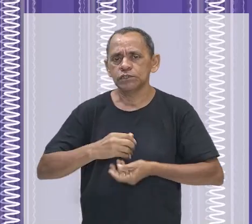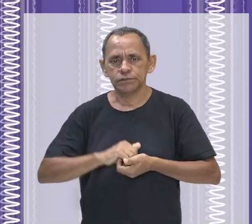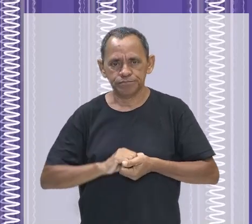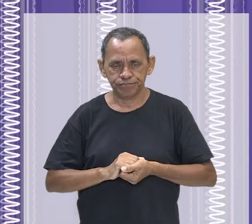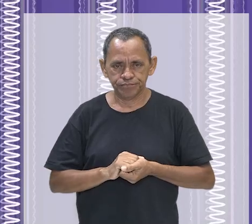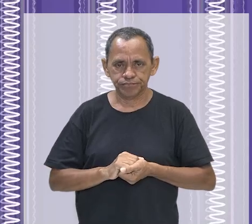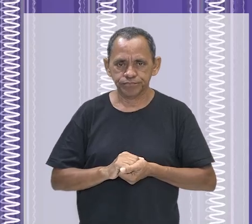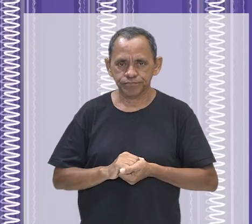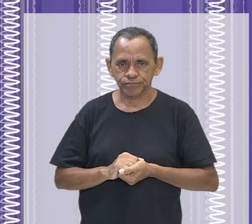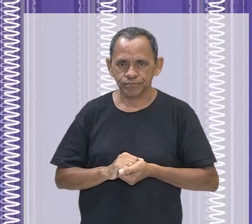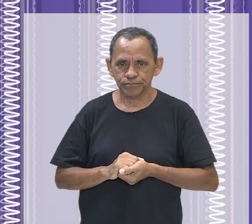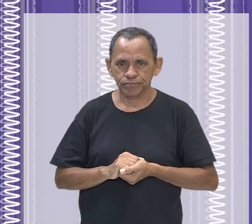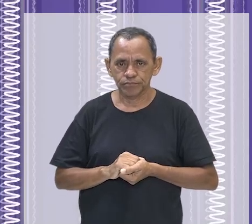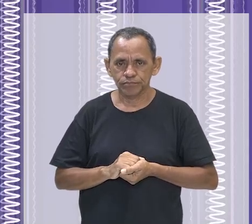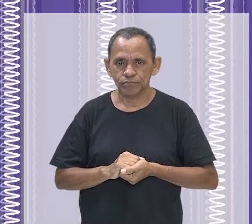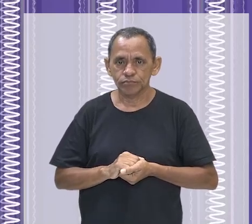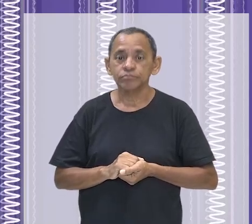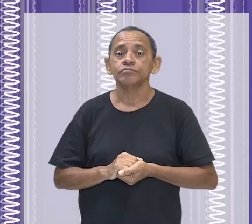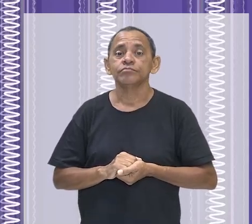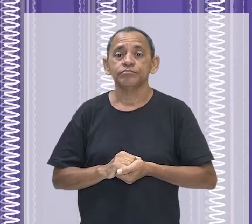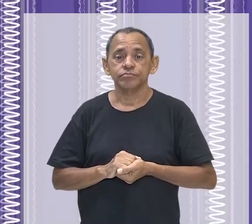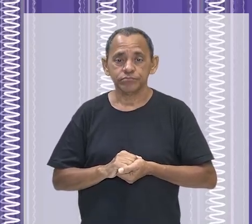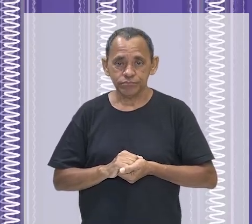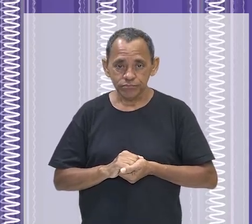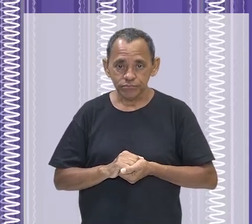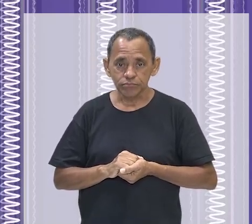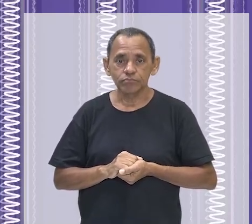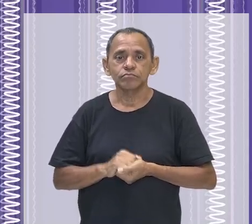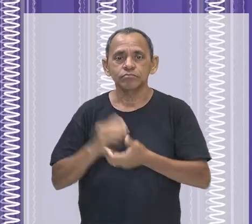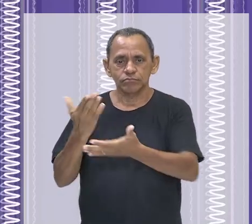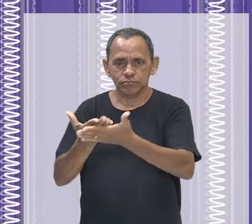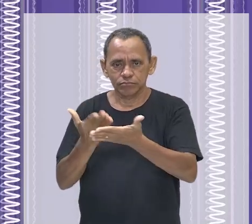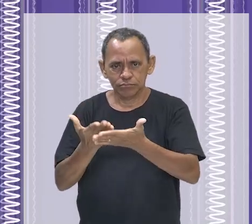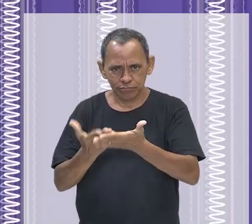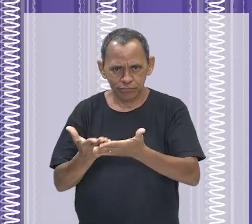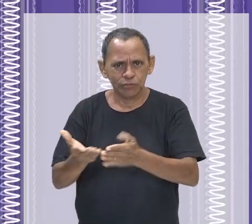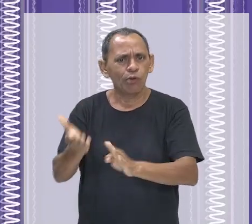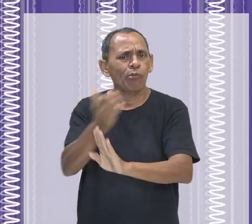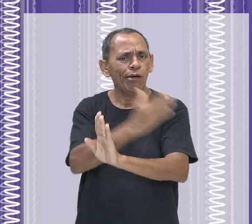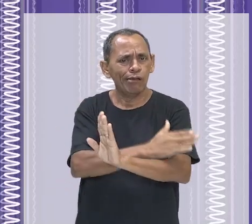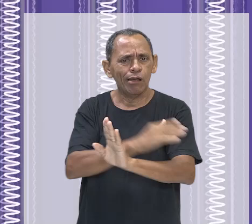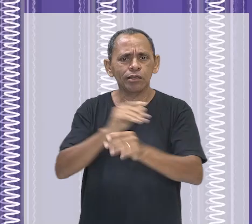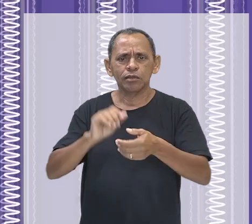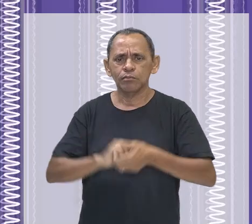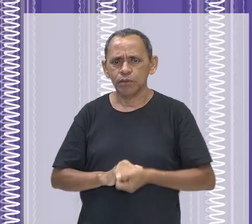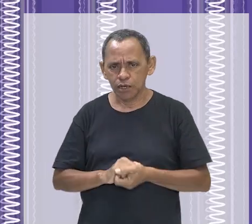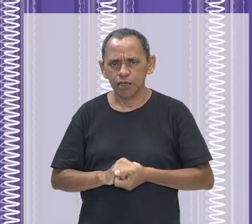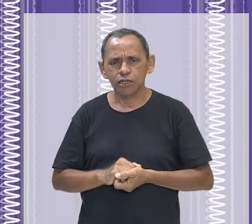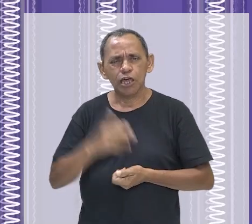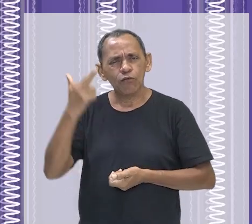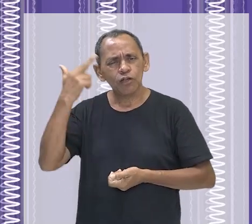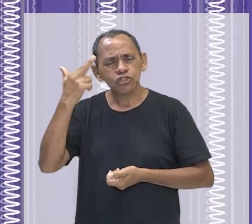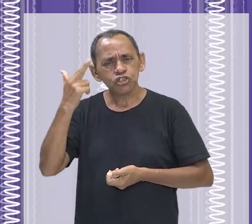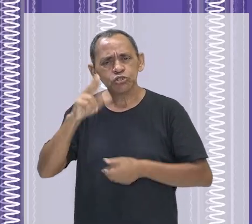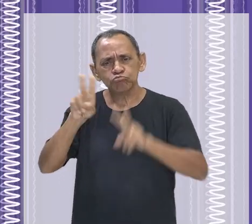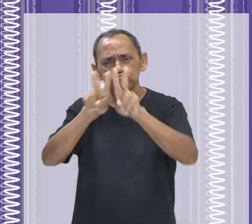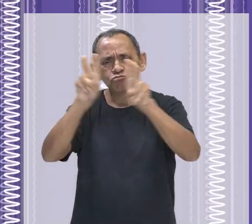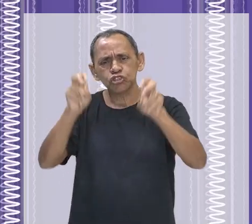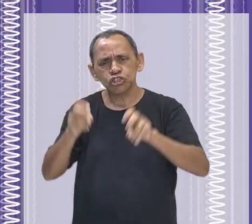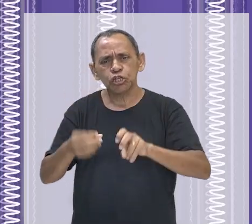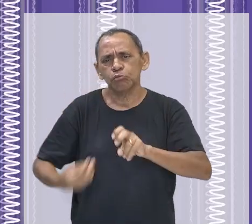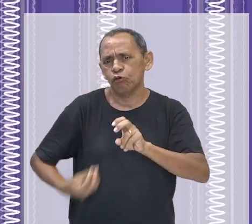Na unidade passada, nós refletimos sobre sinais de vida e sinais de morte. E,